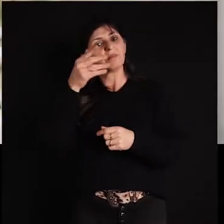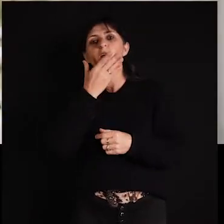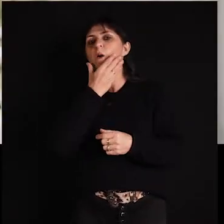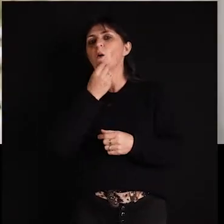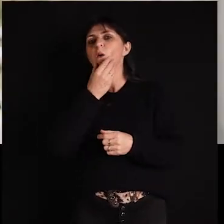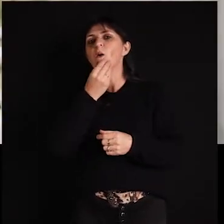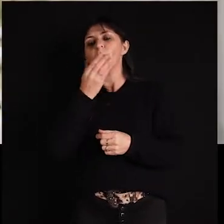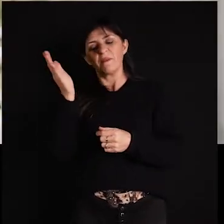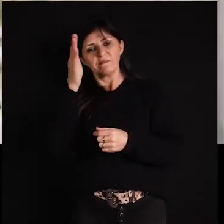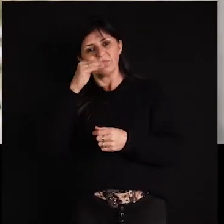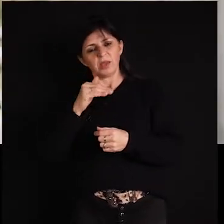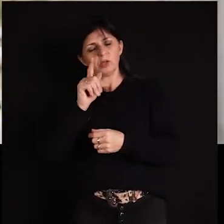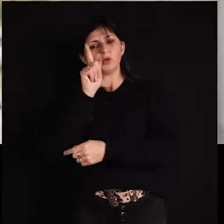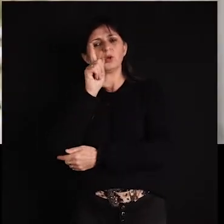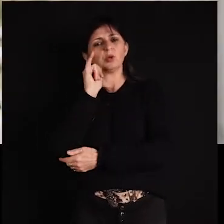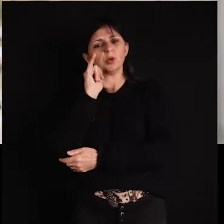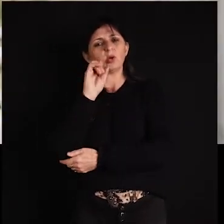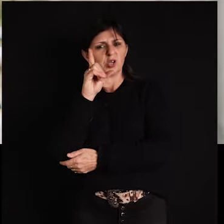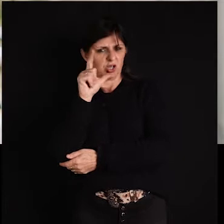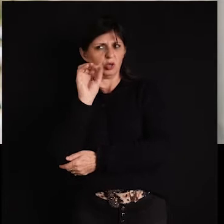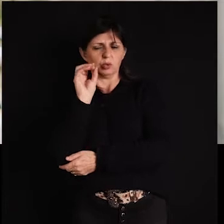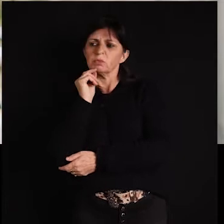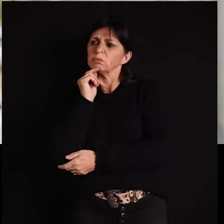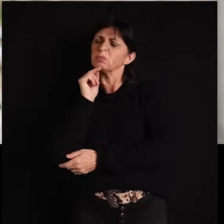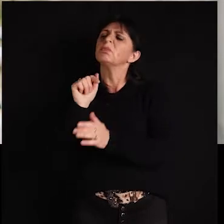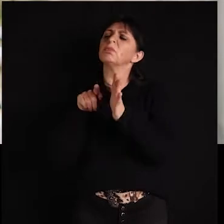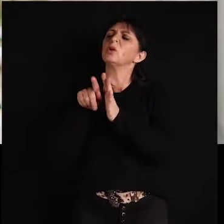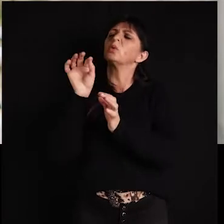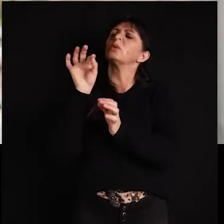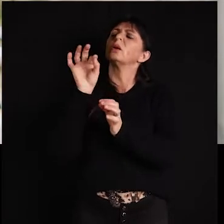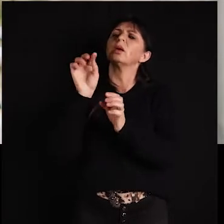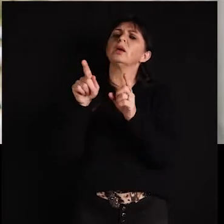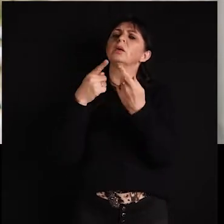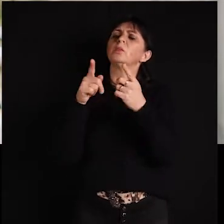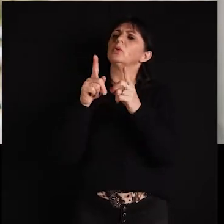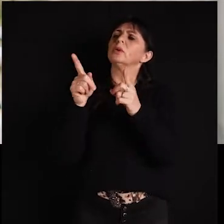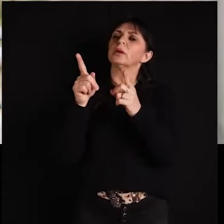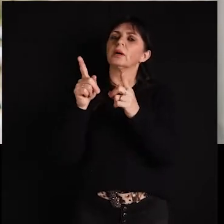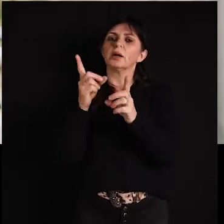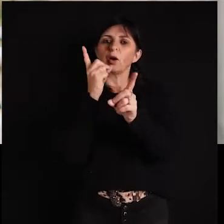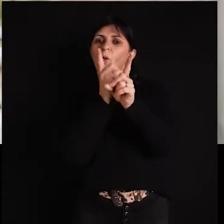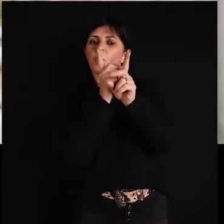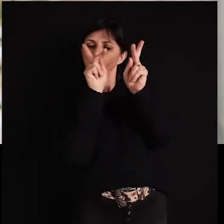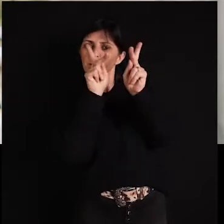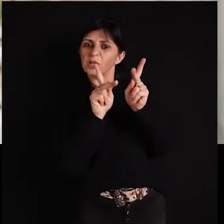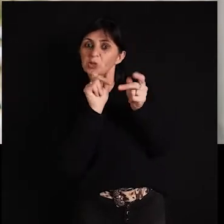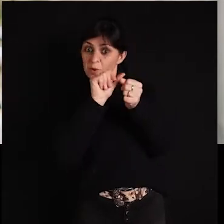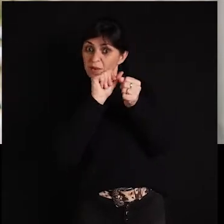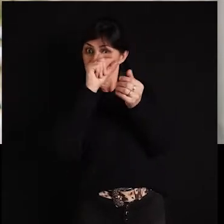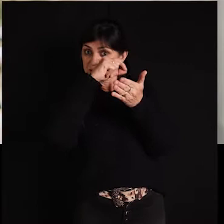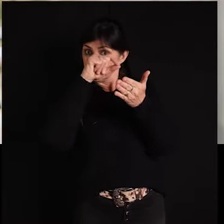o Gildo viu ele cantando, gostou da música, perguntou de quem que era, o Gildo foi atrás, descobriu quem era o